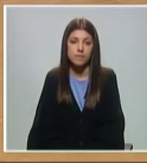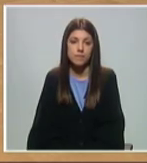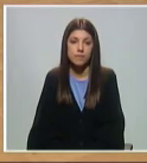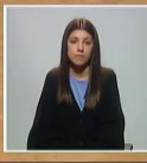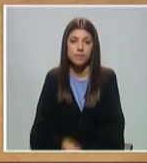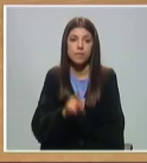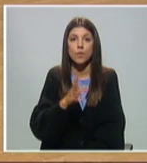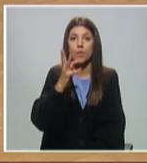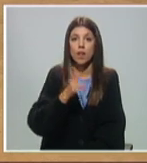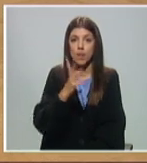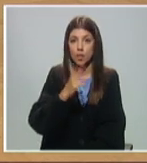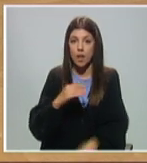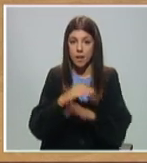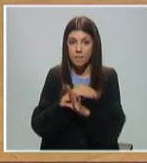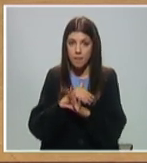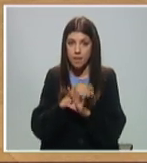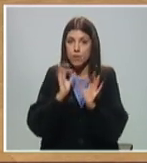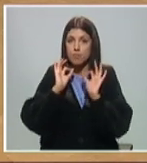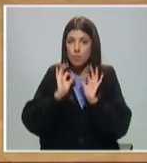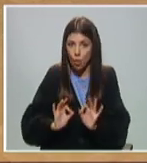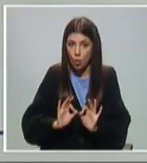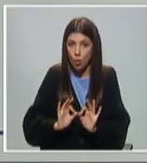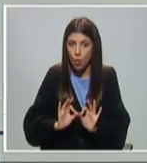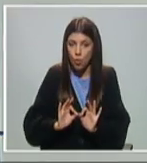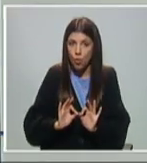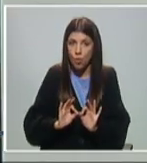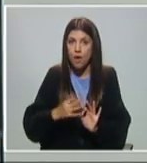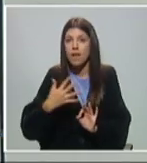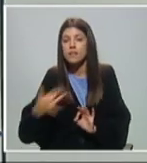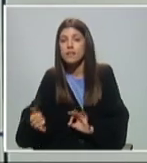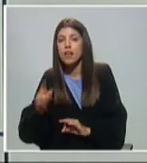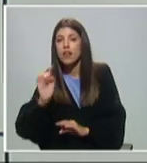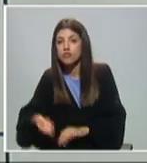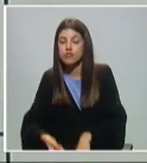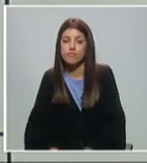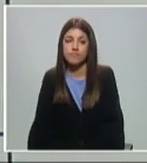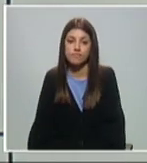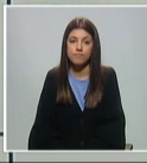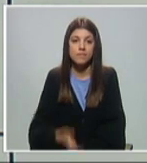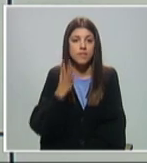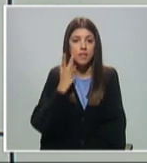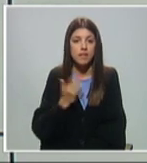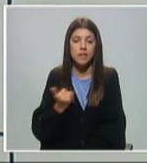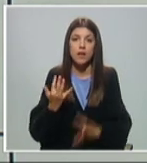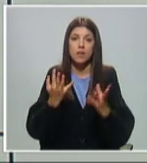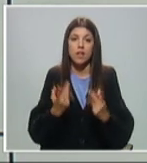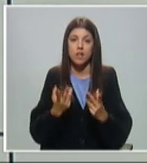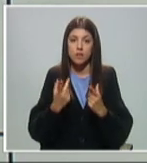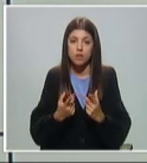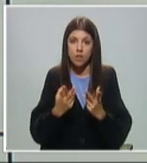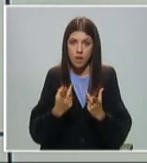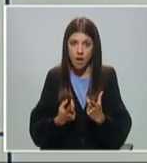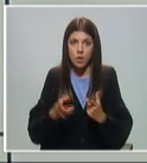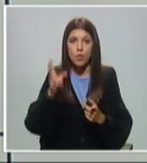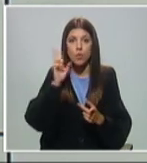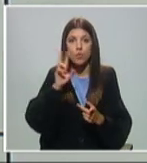Já calculamos a média. Agora vamos tentar calcular o valor mais alto e o valor